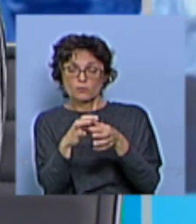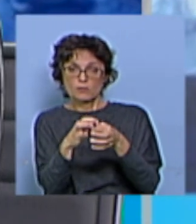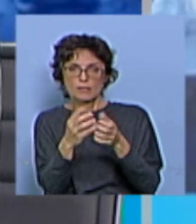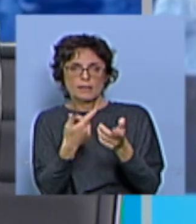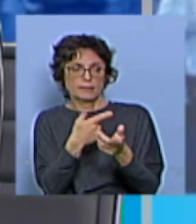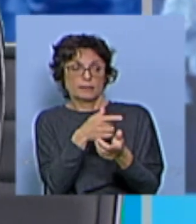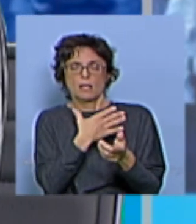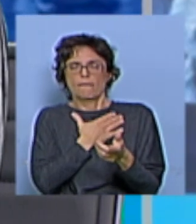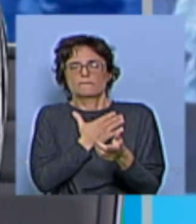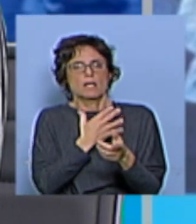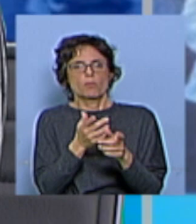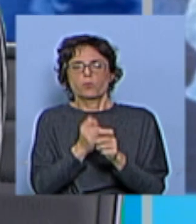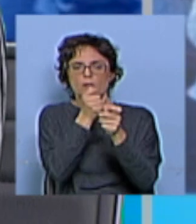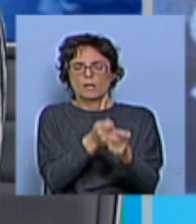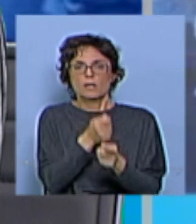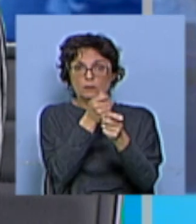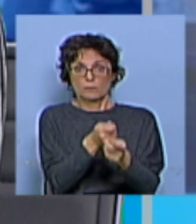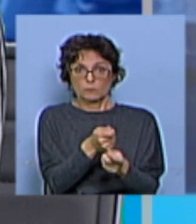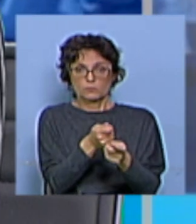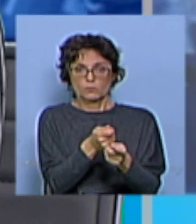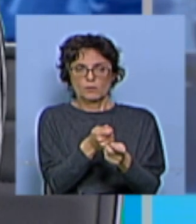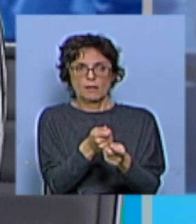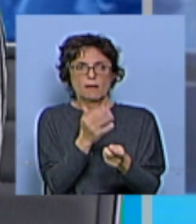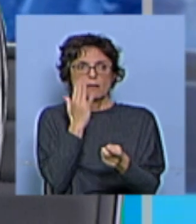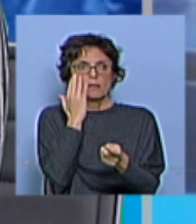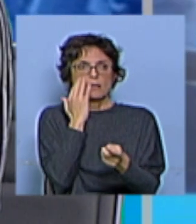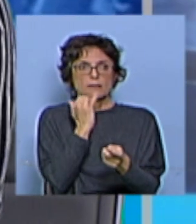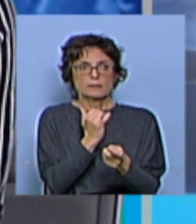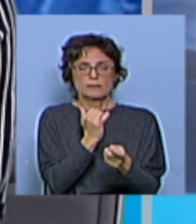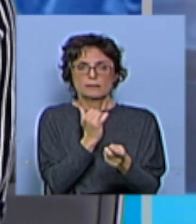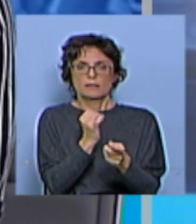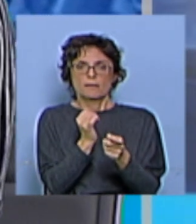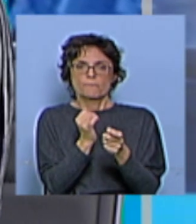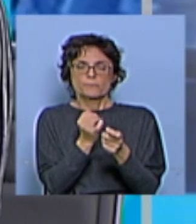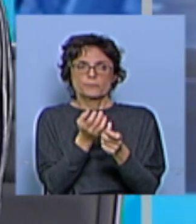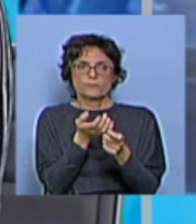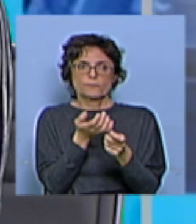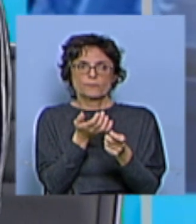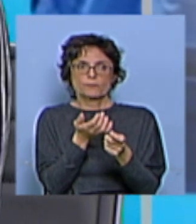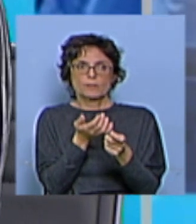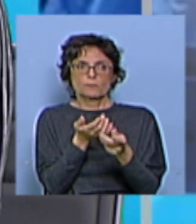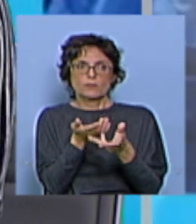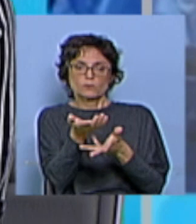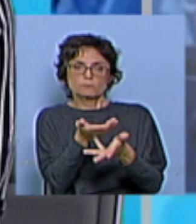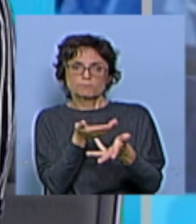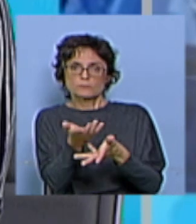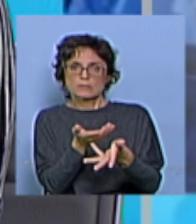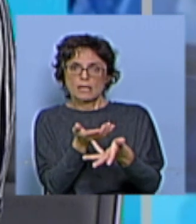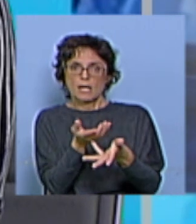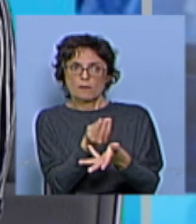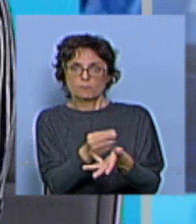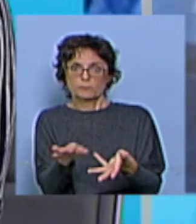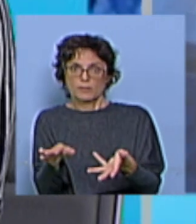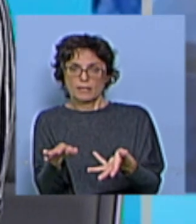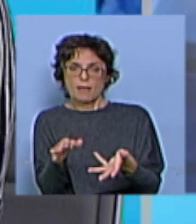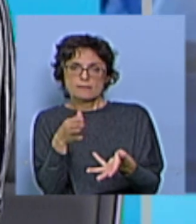não é? Diretamente relacionado com esta questão do cuidar da casa comum e do cuidar da natureza. E então, a